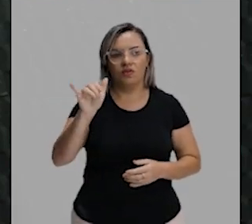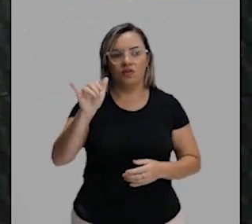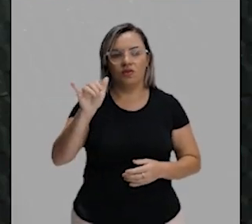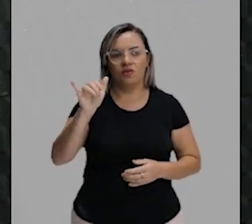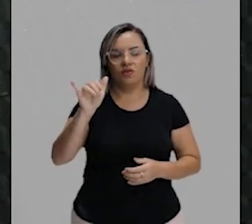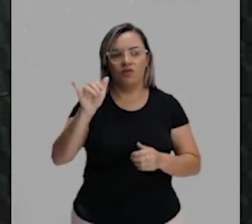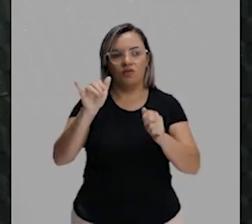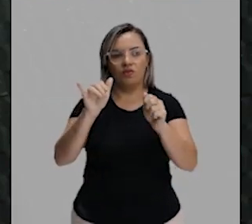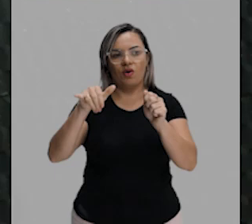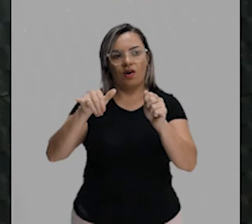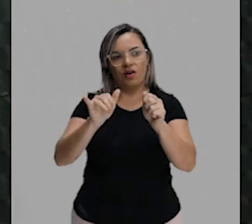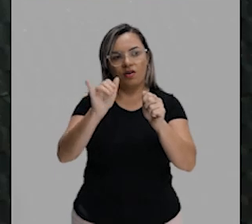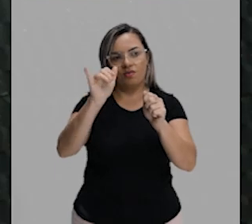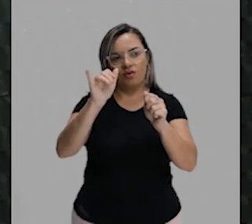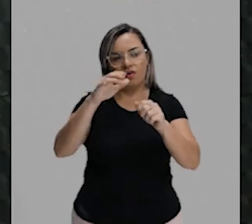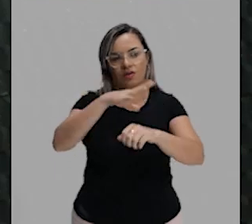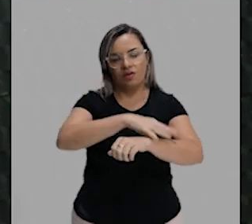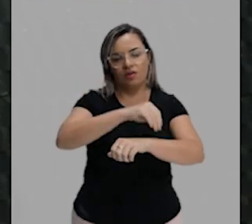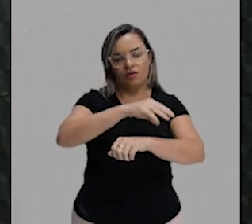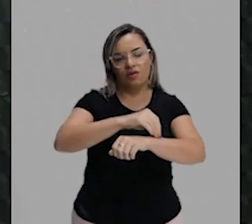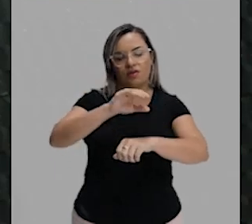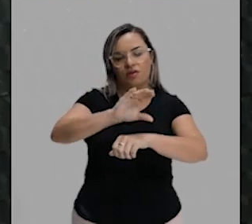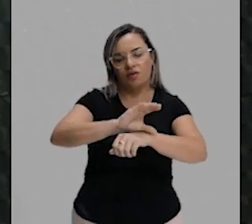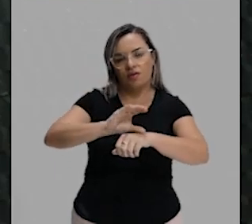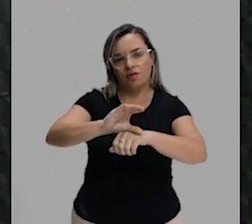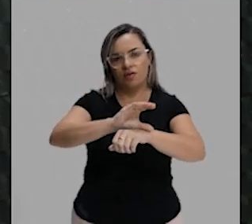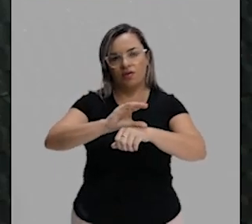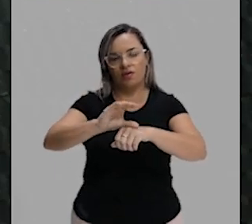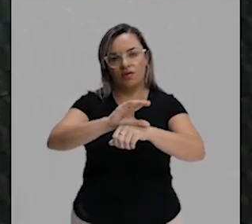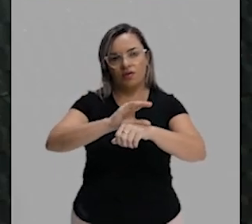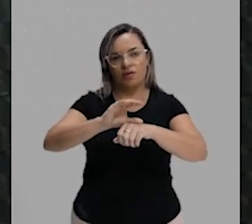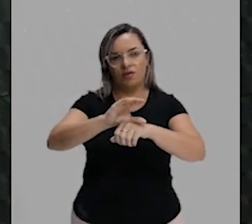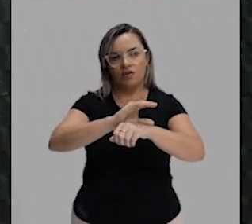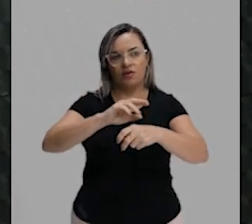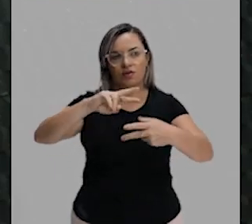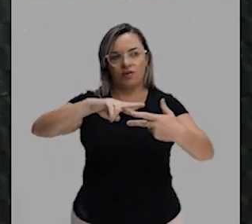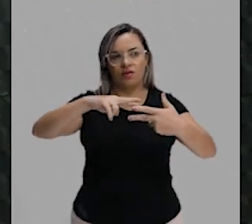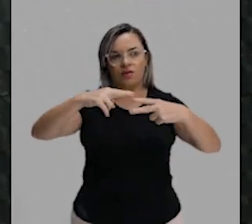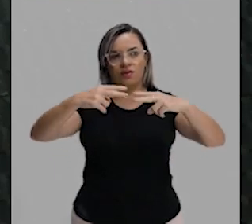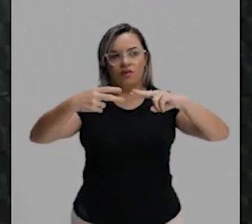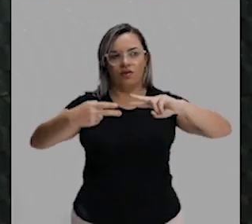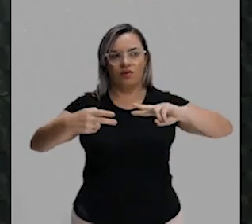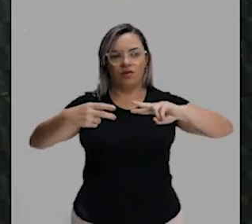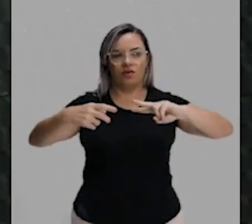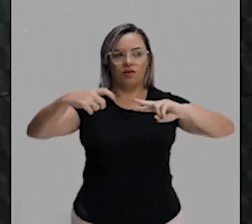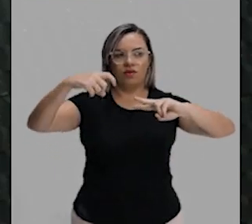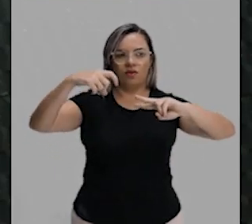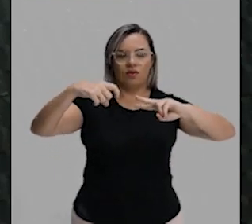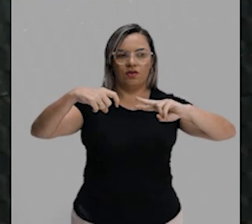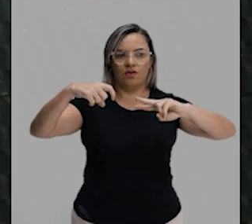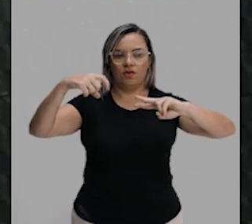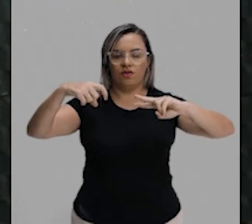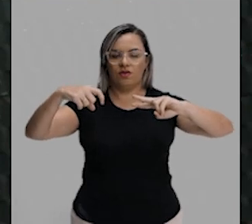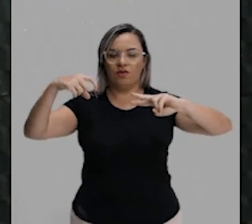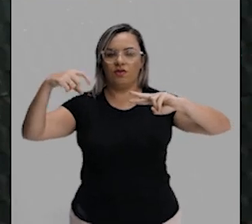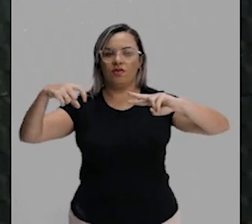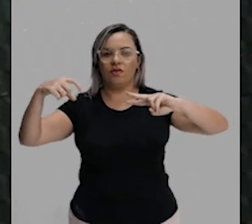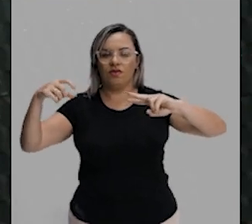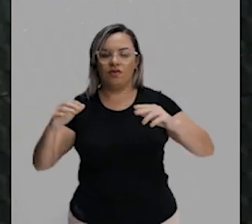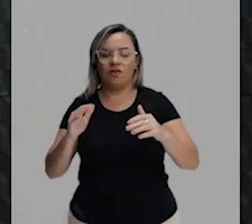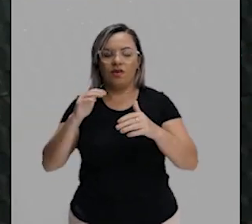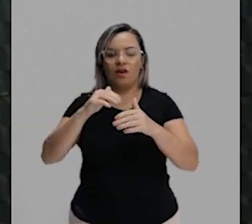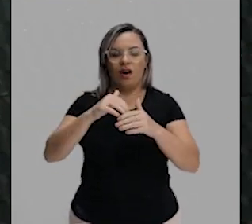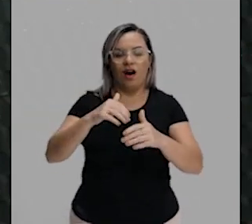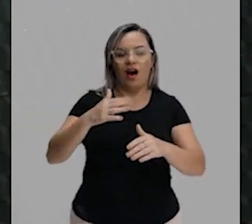a pelagem cinza. Então, esse gene aqui ele vai afetar tanto a coloração do indivíduo